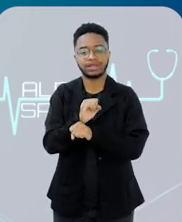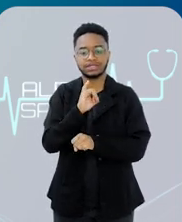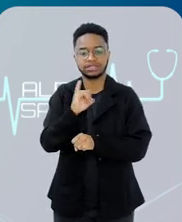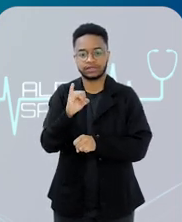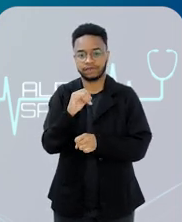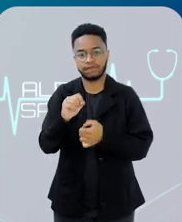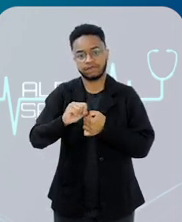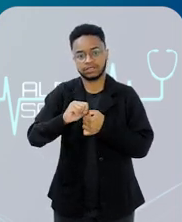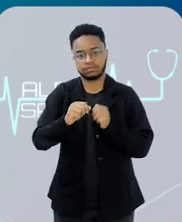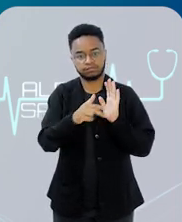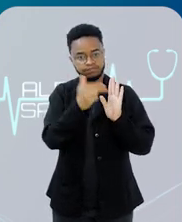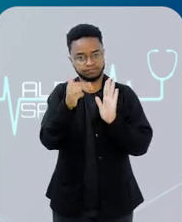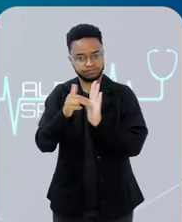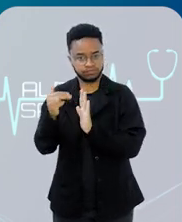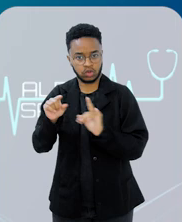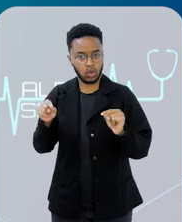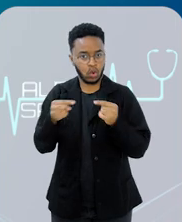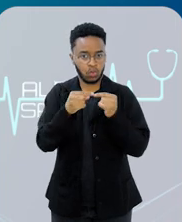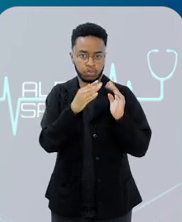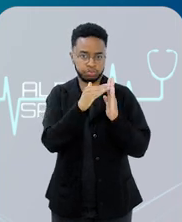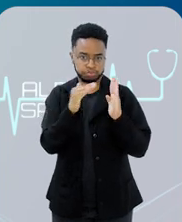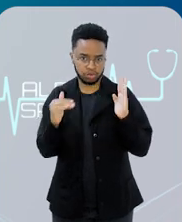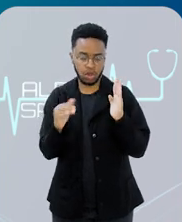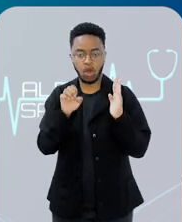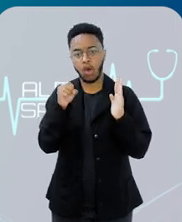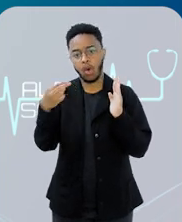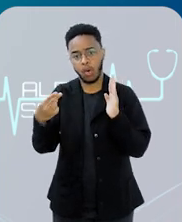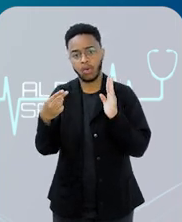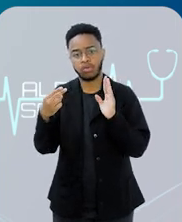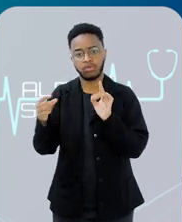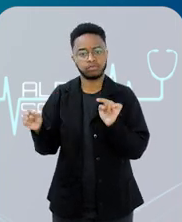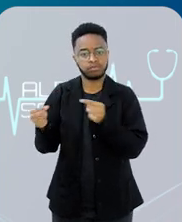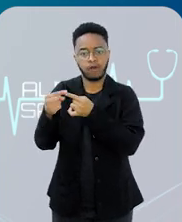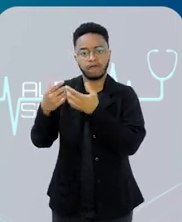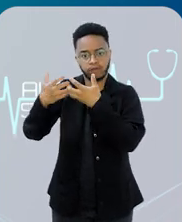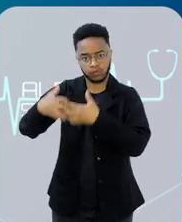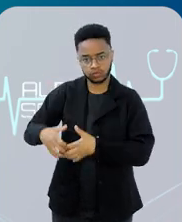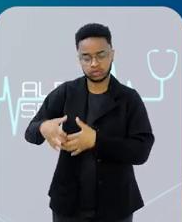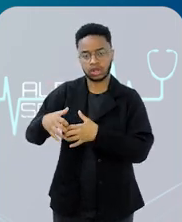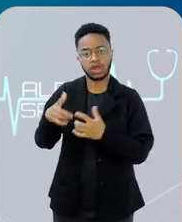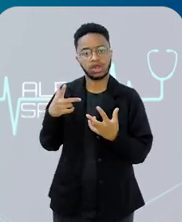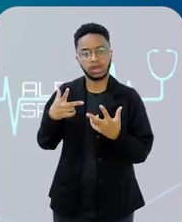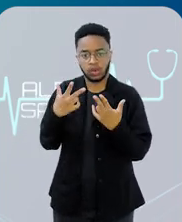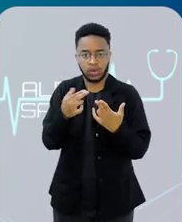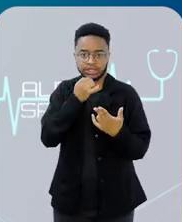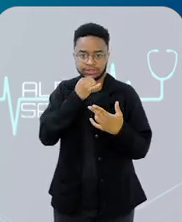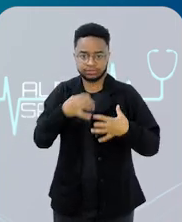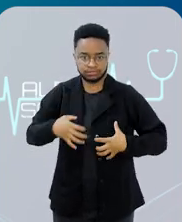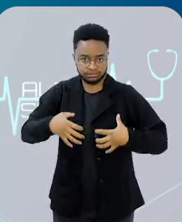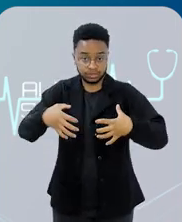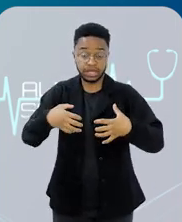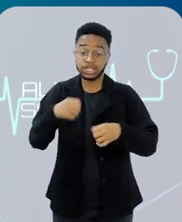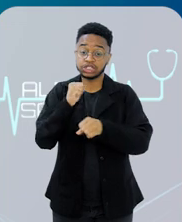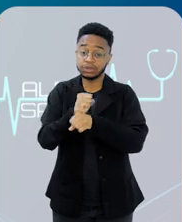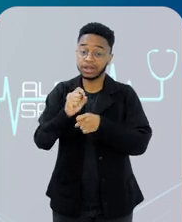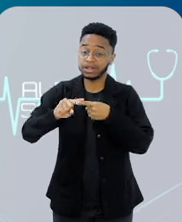estética, estética propriamente dito, ou estético-funcional, no caso da gigantomastia, realizar após o desenvolvimento mamário